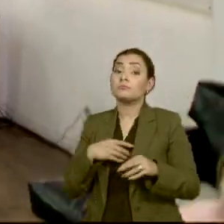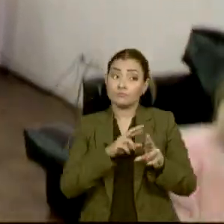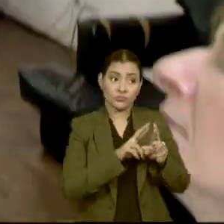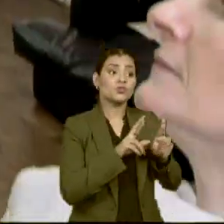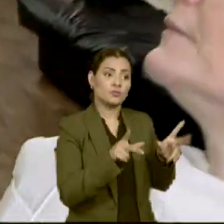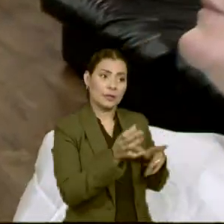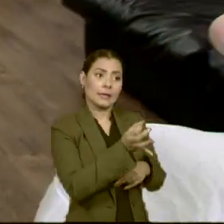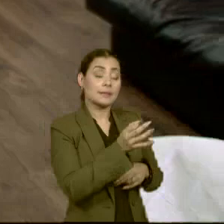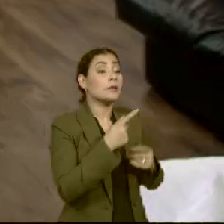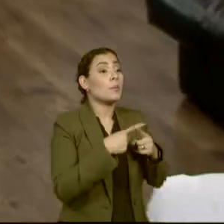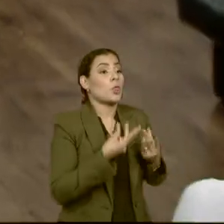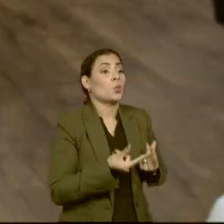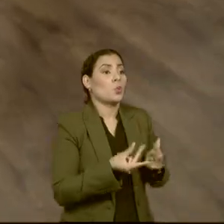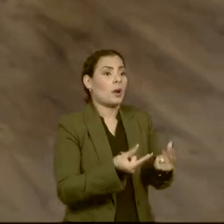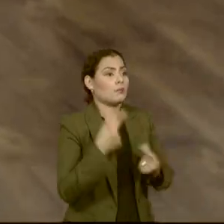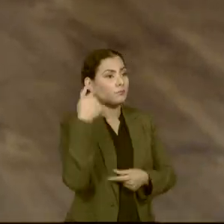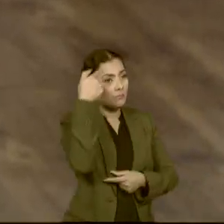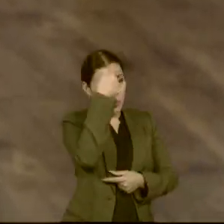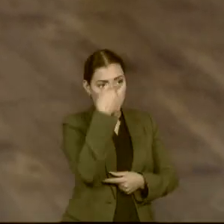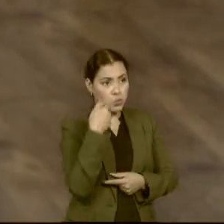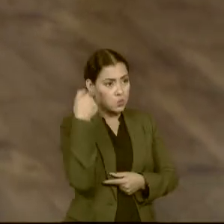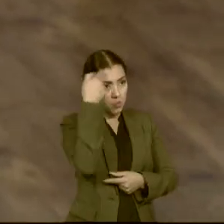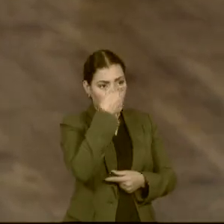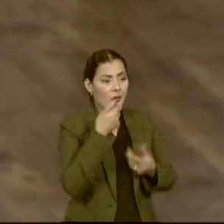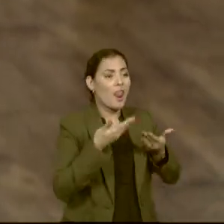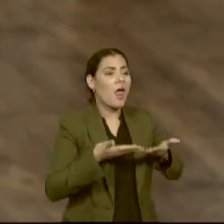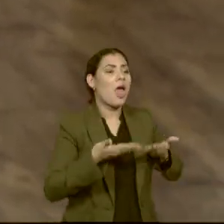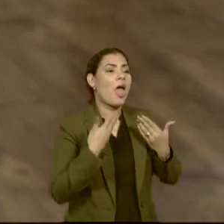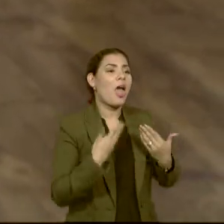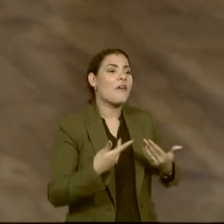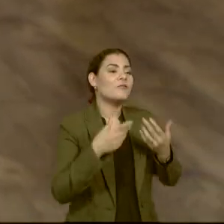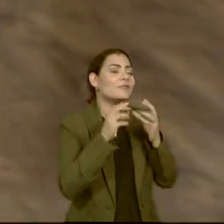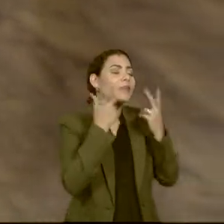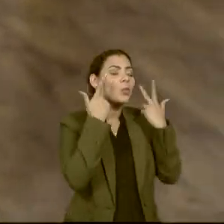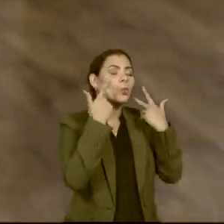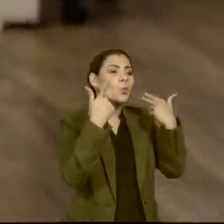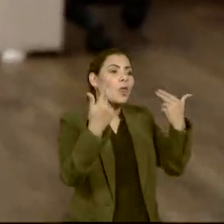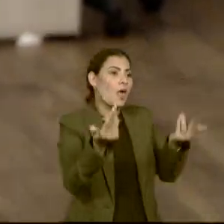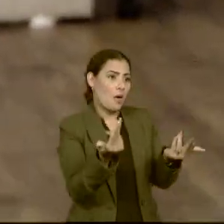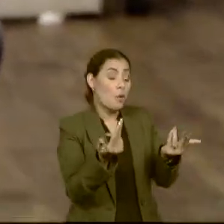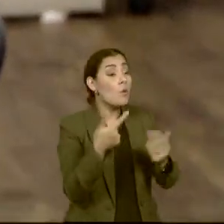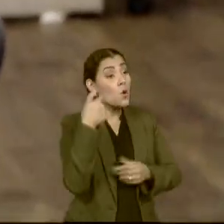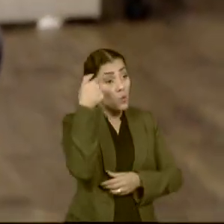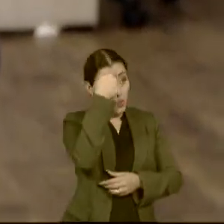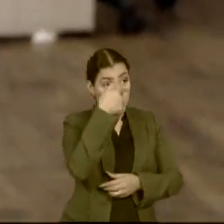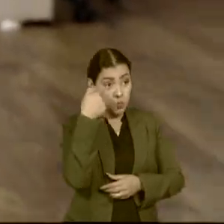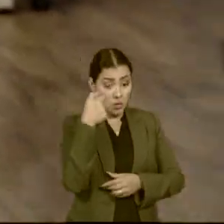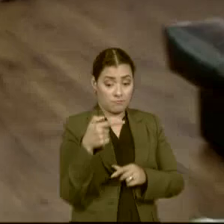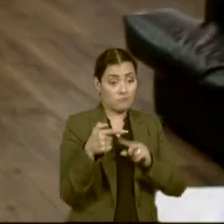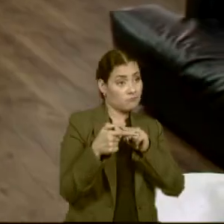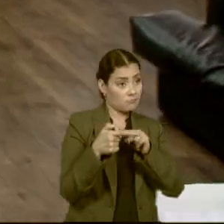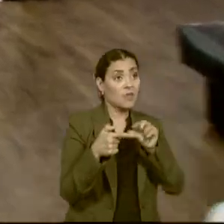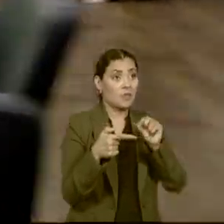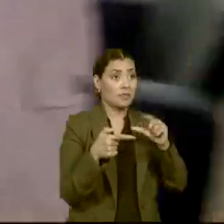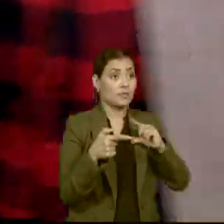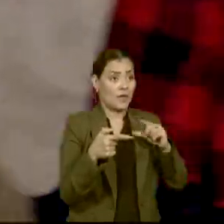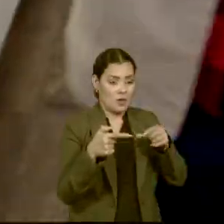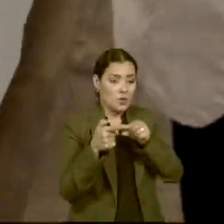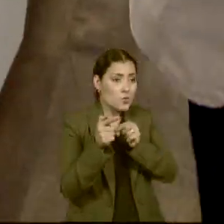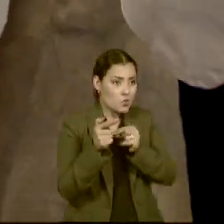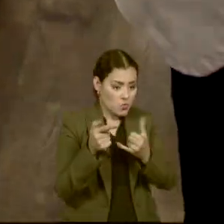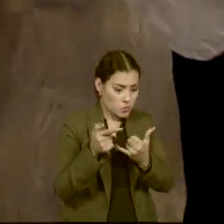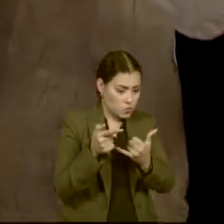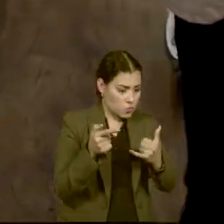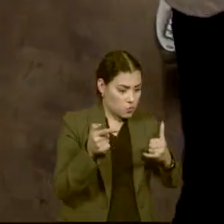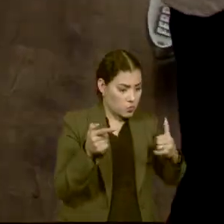Cris. A questão da durabilidade, né? A pele fica muito mais leve também. Aqui, o aerógrafo, que ele é conectado num compressor